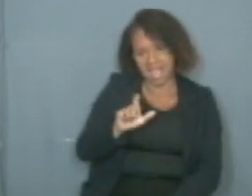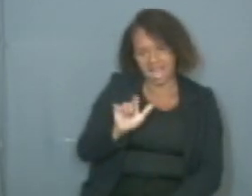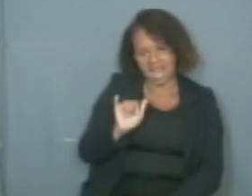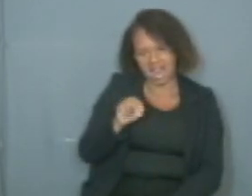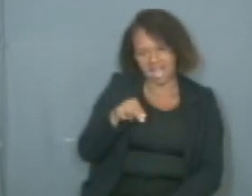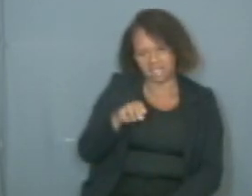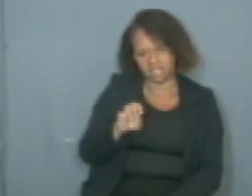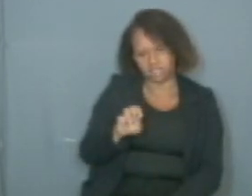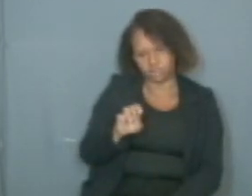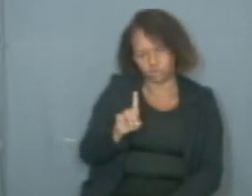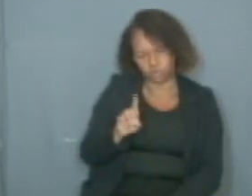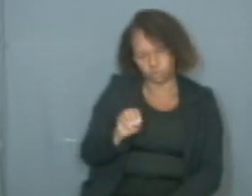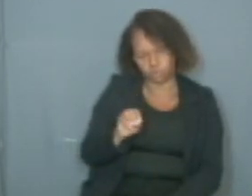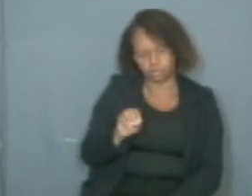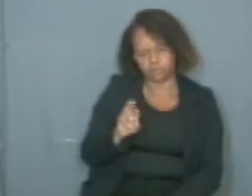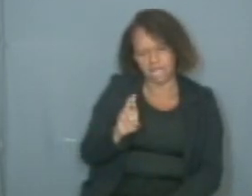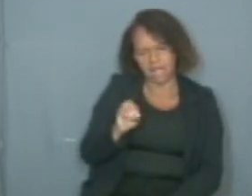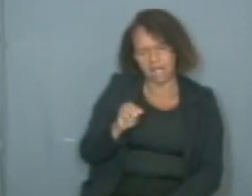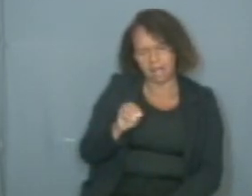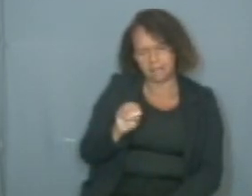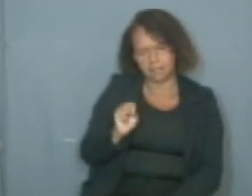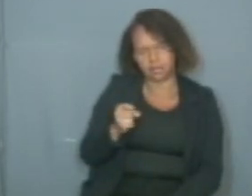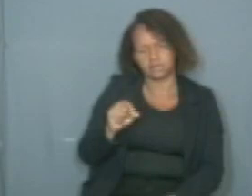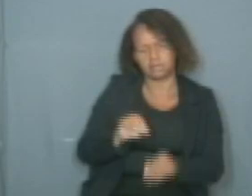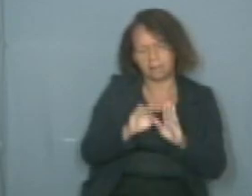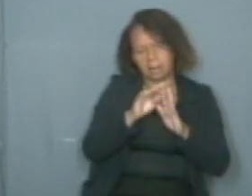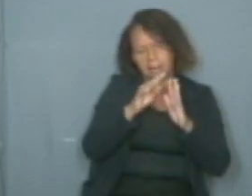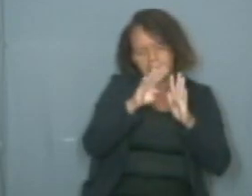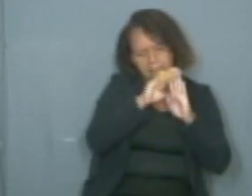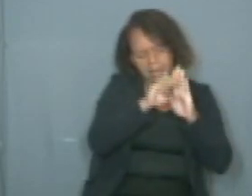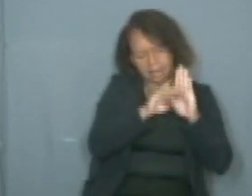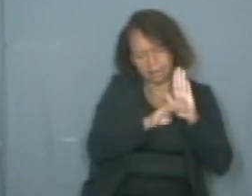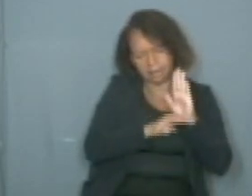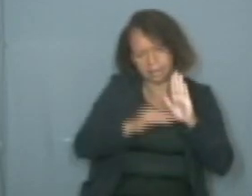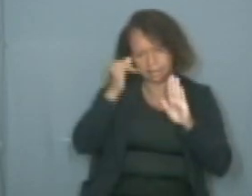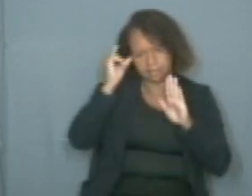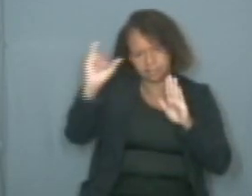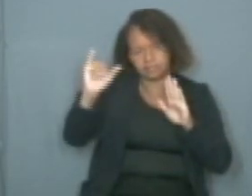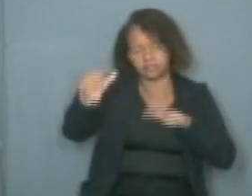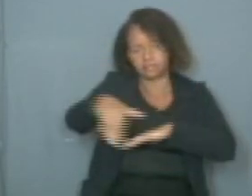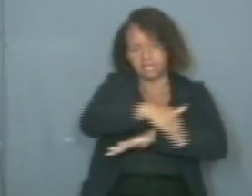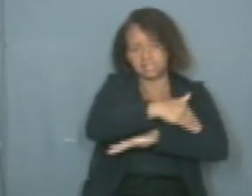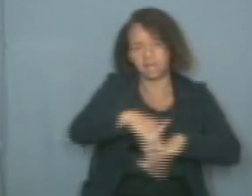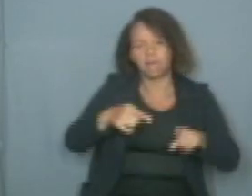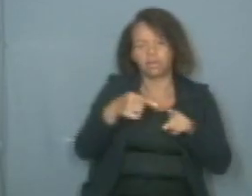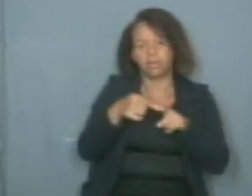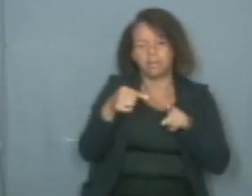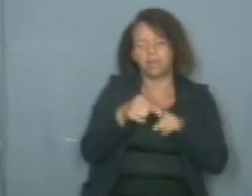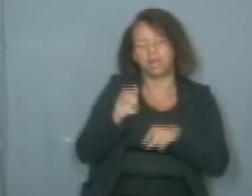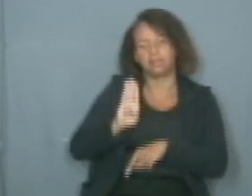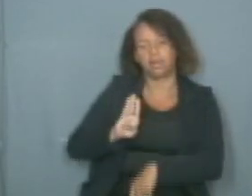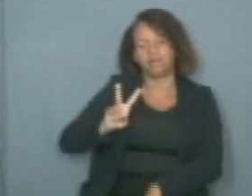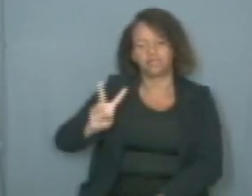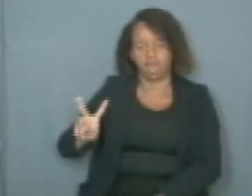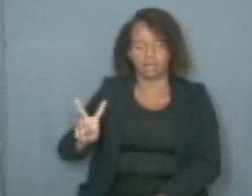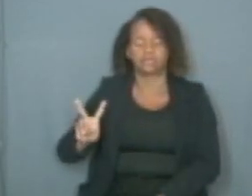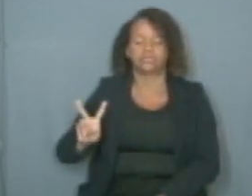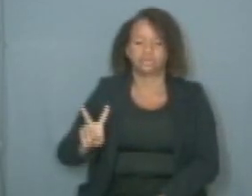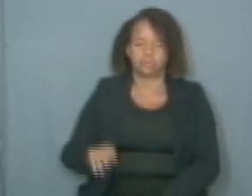isso, Ramos, bem como a apresentação de um cronograma de manutenção preventiva. Essa rua fica no bairro de Boa